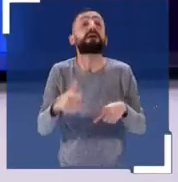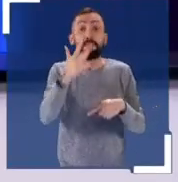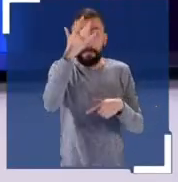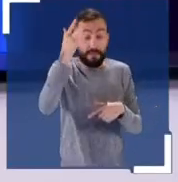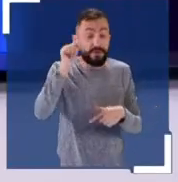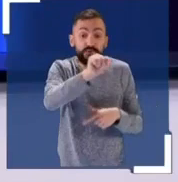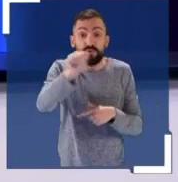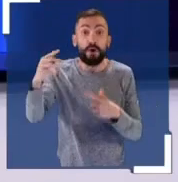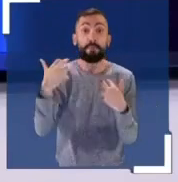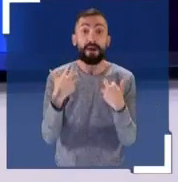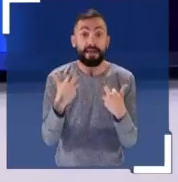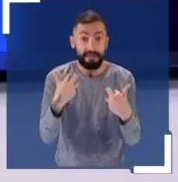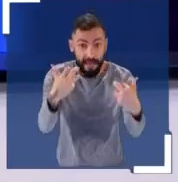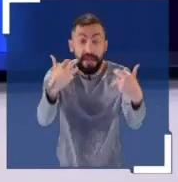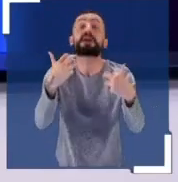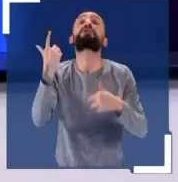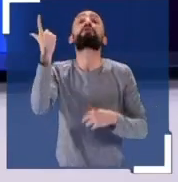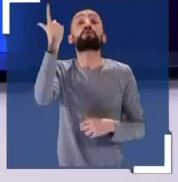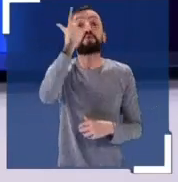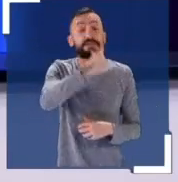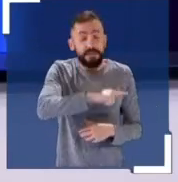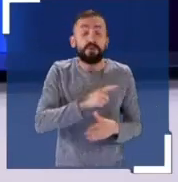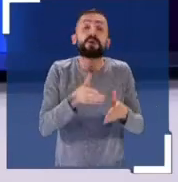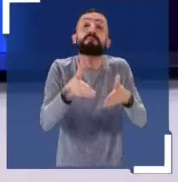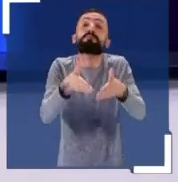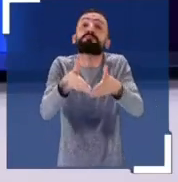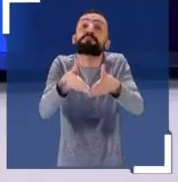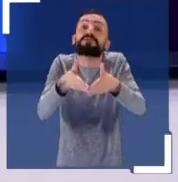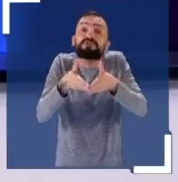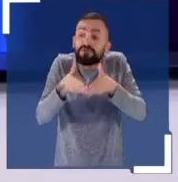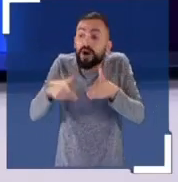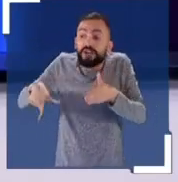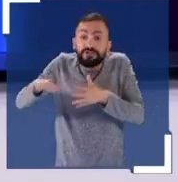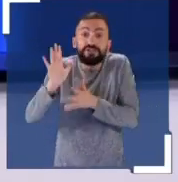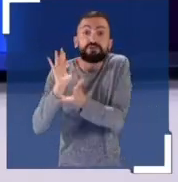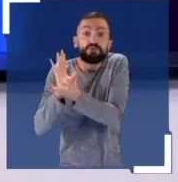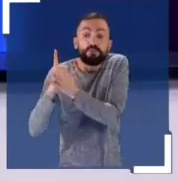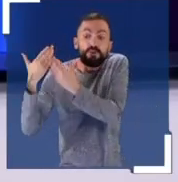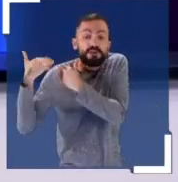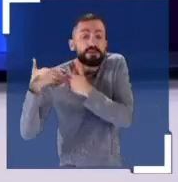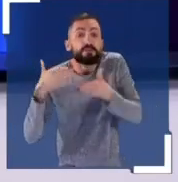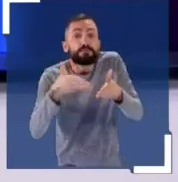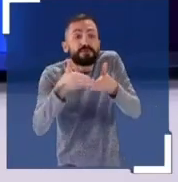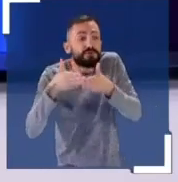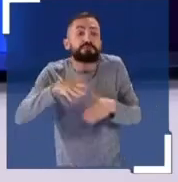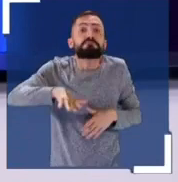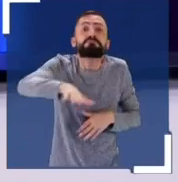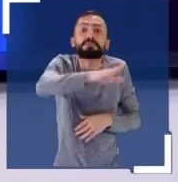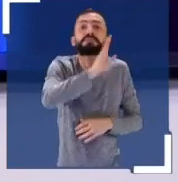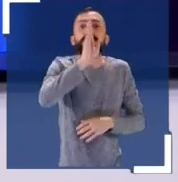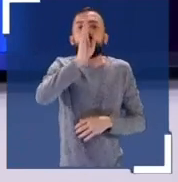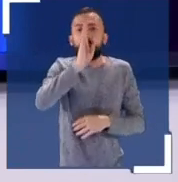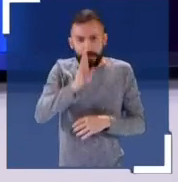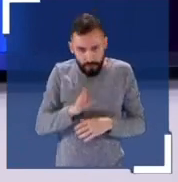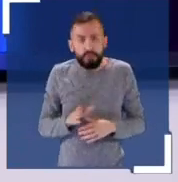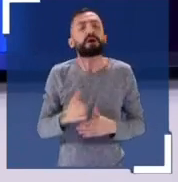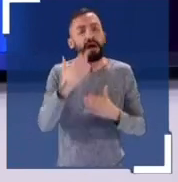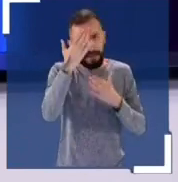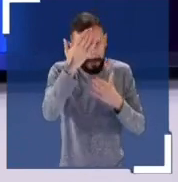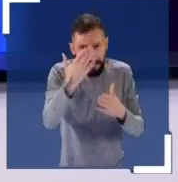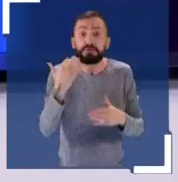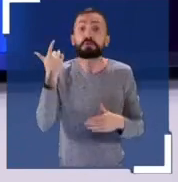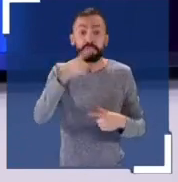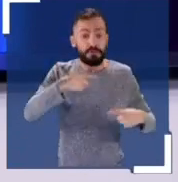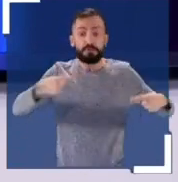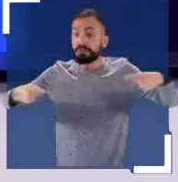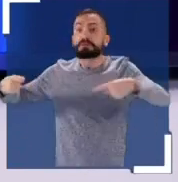presente, que soube acolher gentilmente o pedido da organização do debate e manteve silêncio no estúdio, contribuindo para elevar